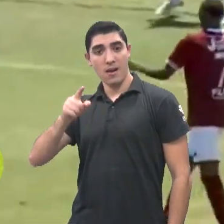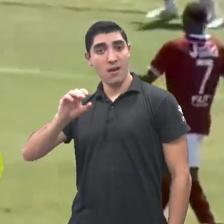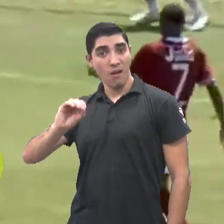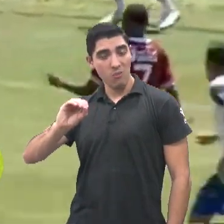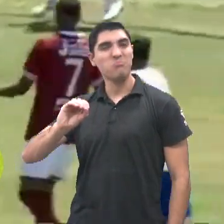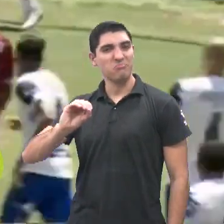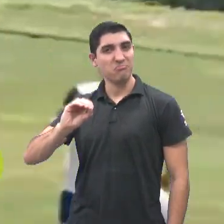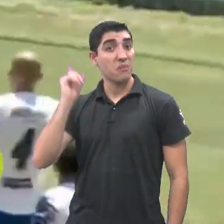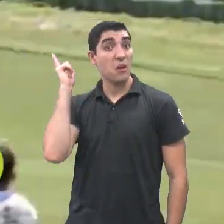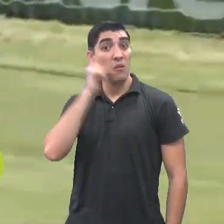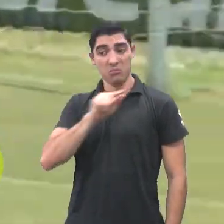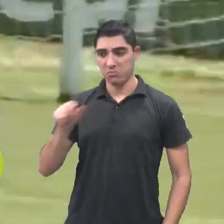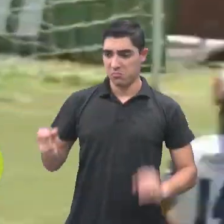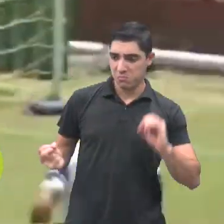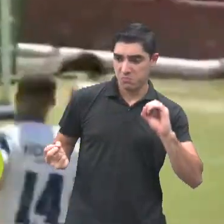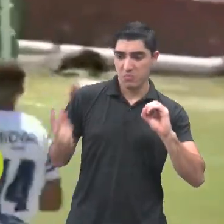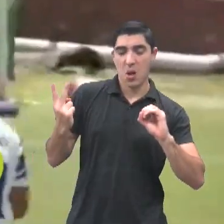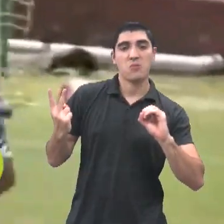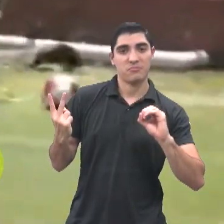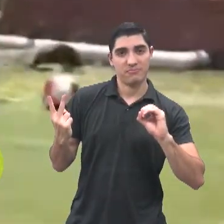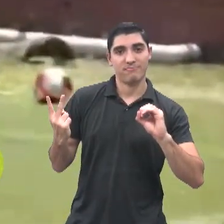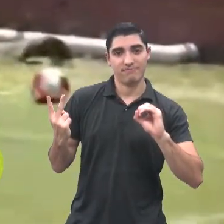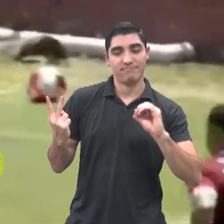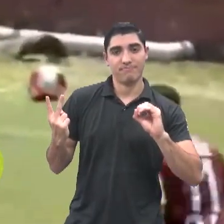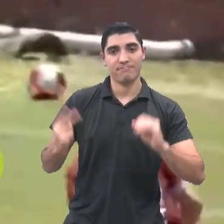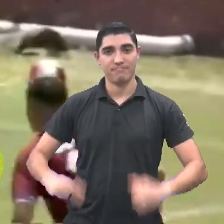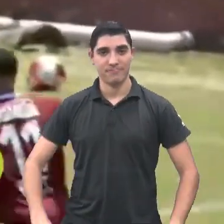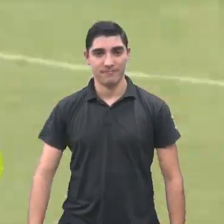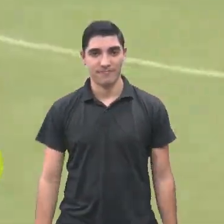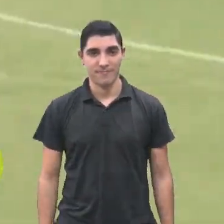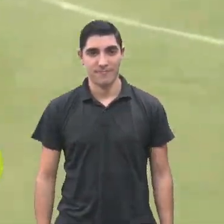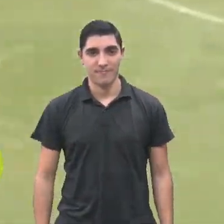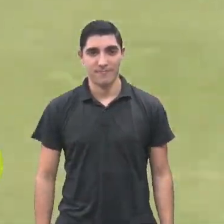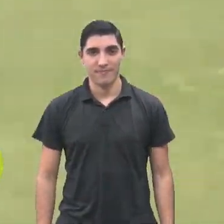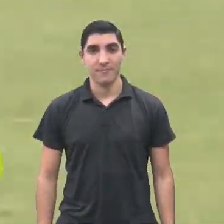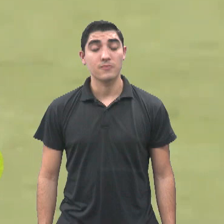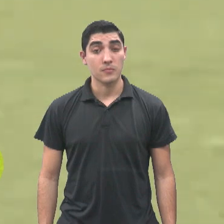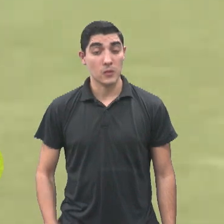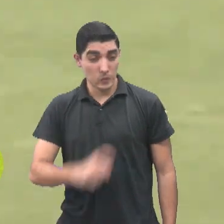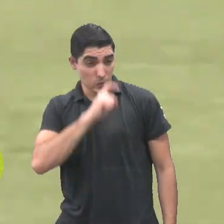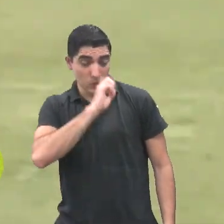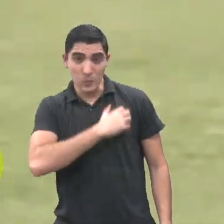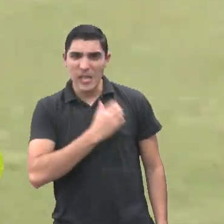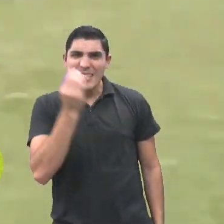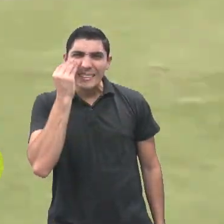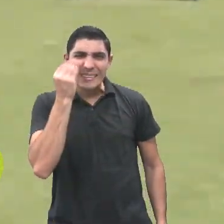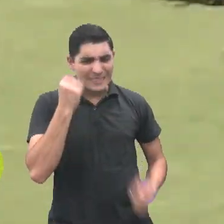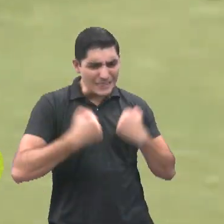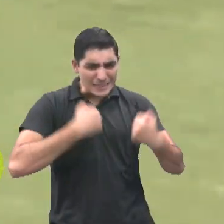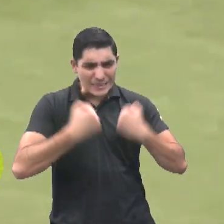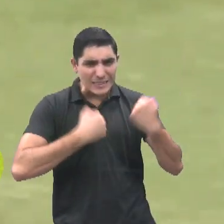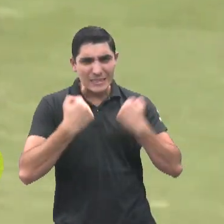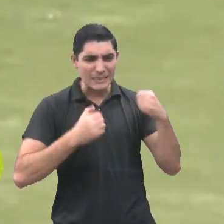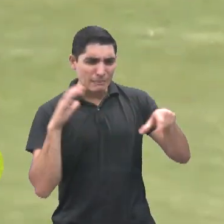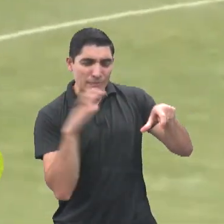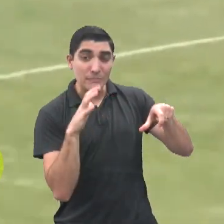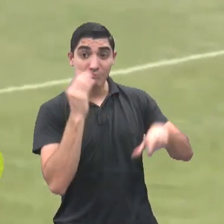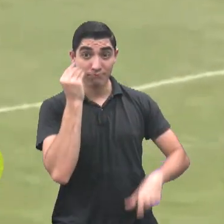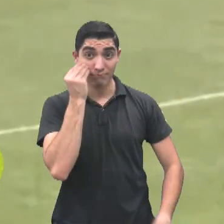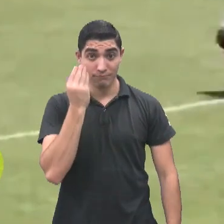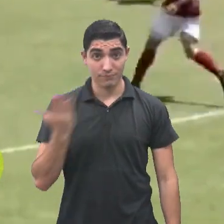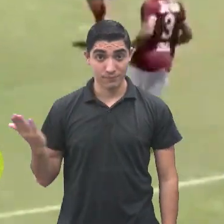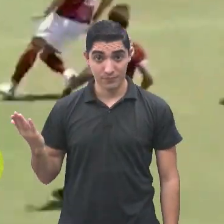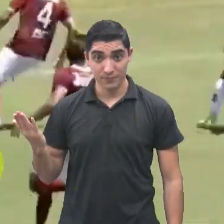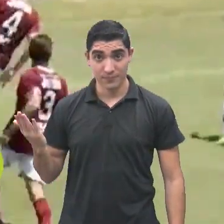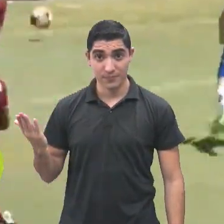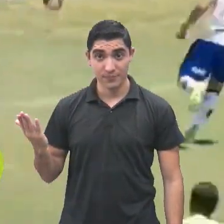ampliar para o moleque travesso. Juventus 2, São José 0. O São José respondeu pela esquerda com Fabrício, ele recebeu, dominou